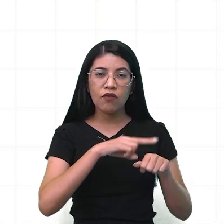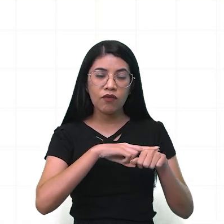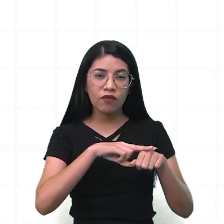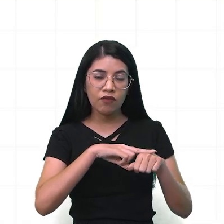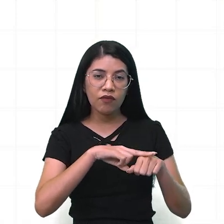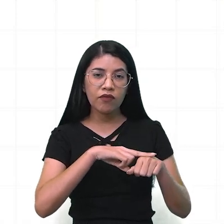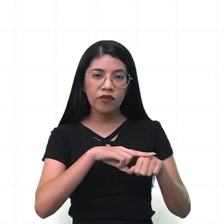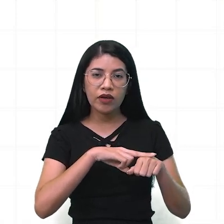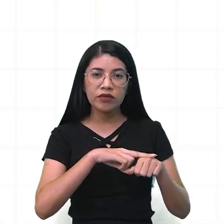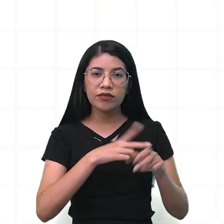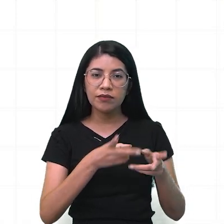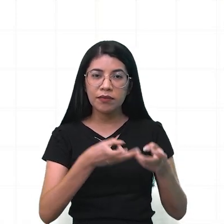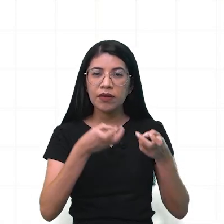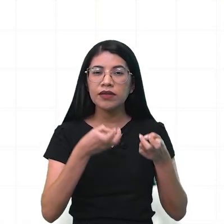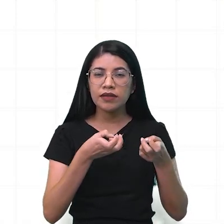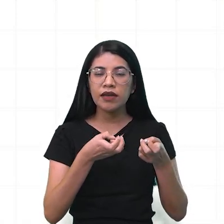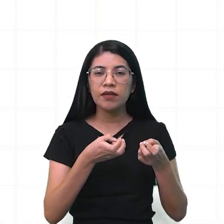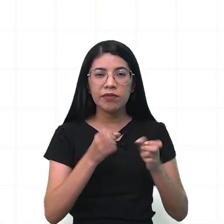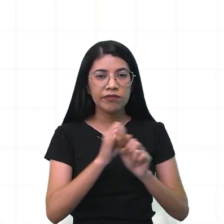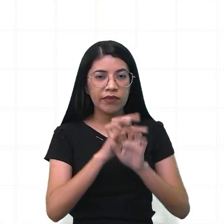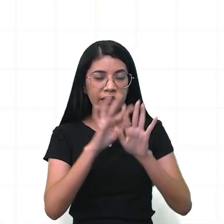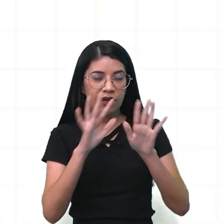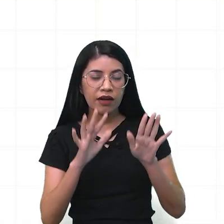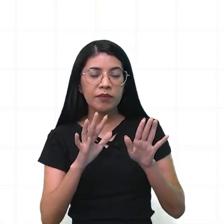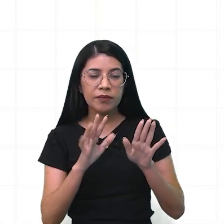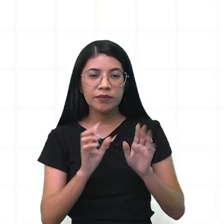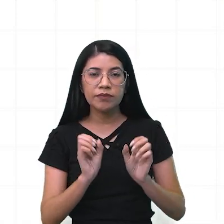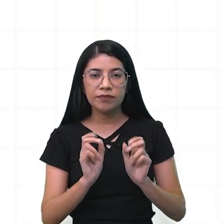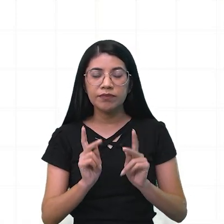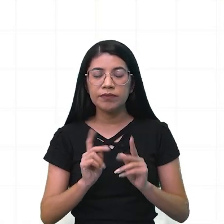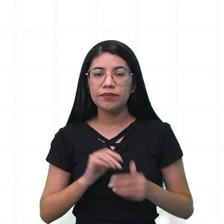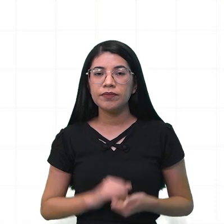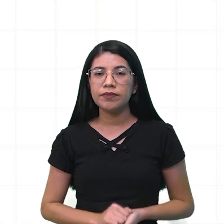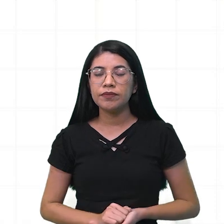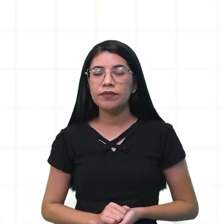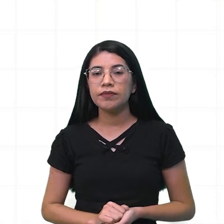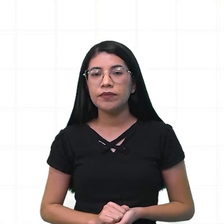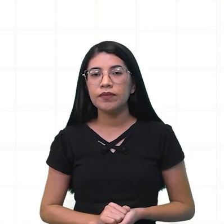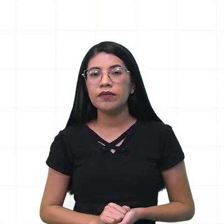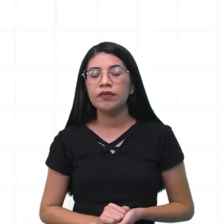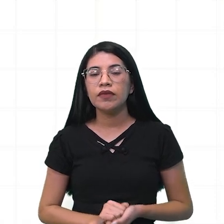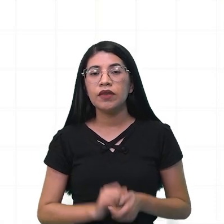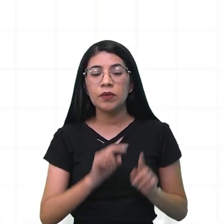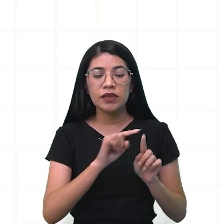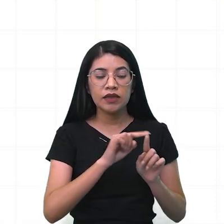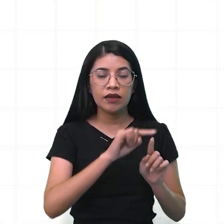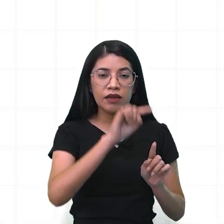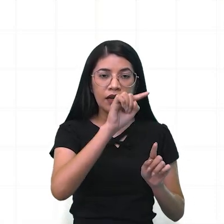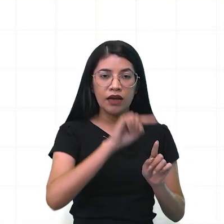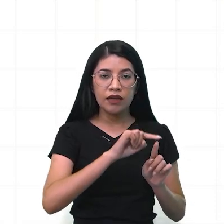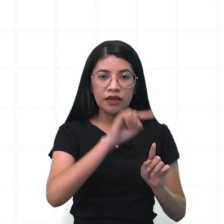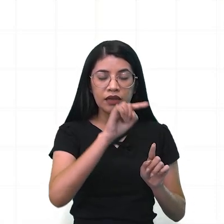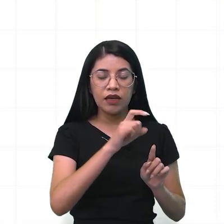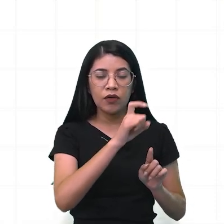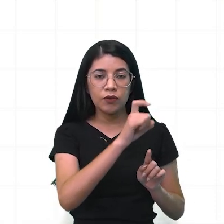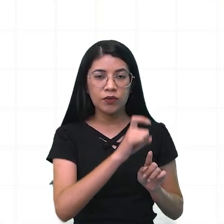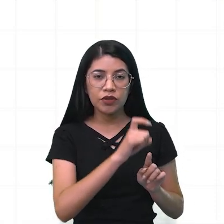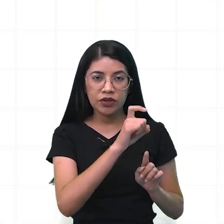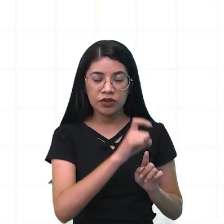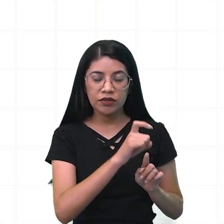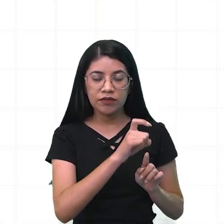né? Visualmente a gente consegue constatar isso. Então, se esse lado menor ele